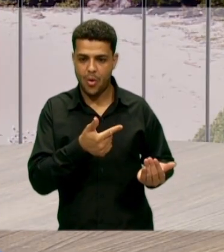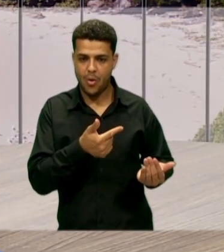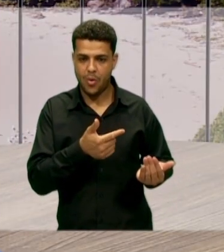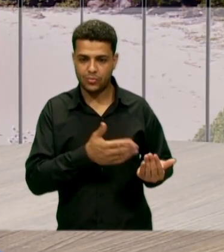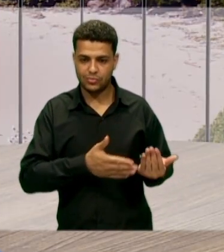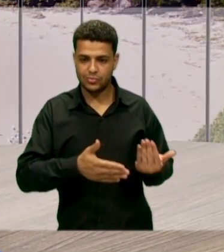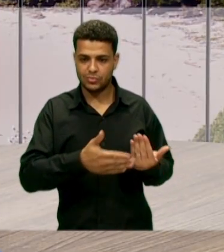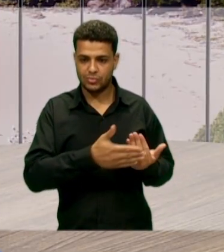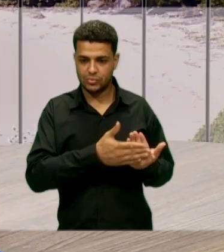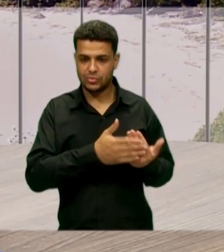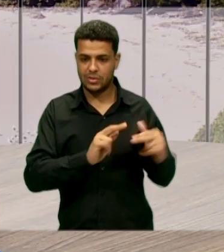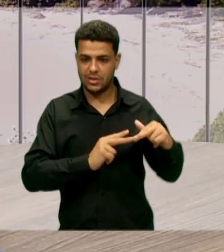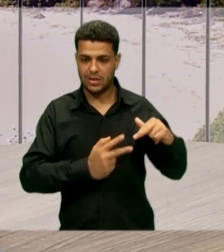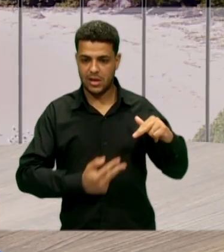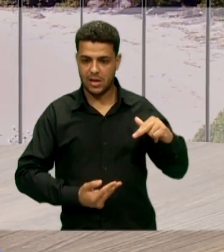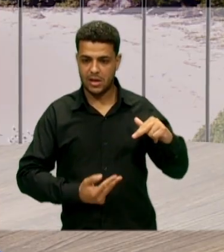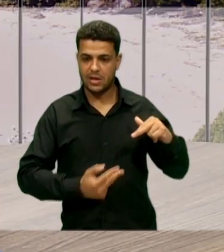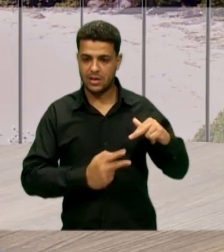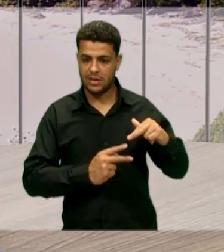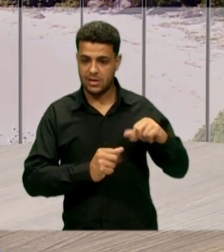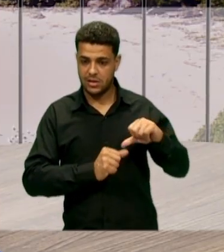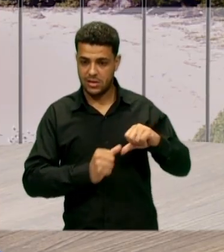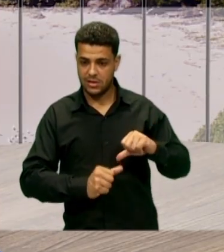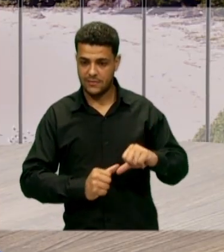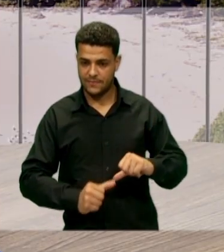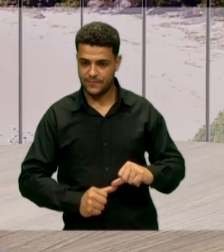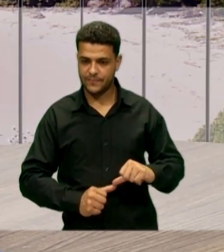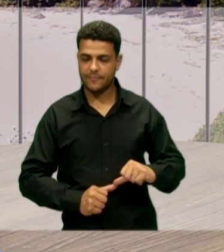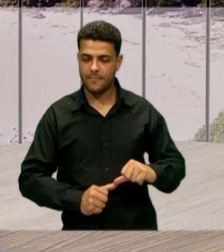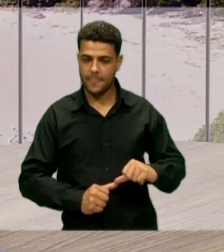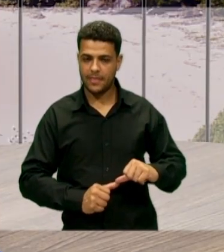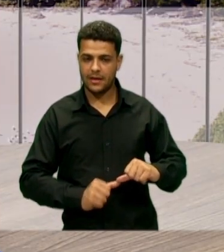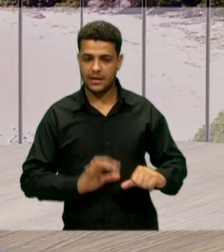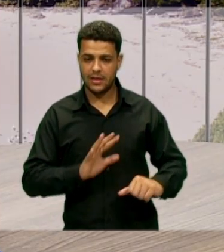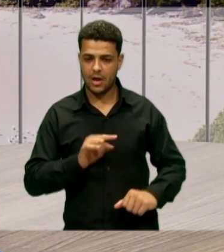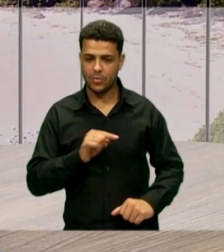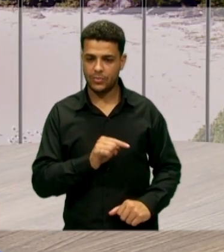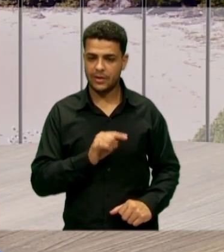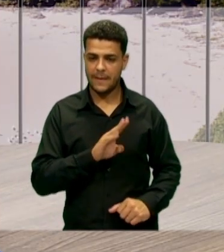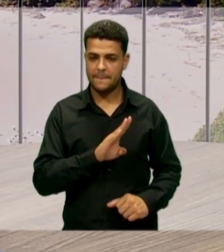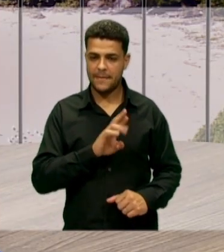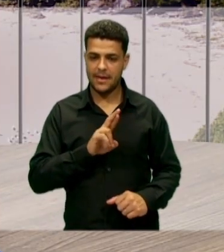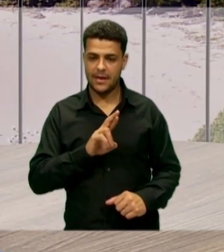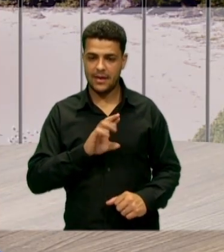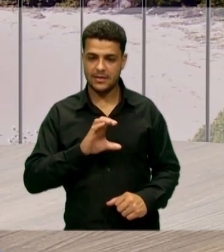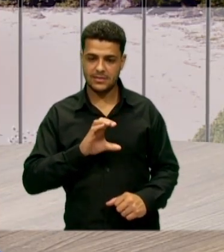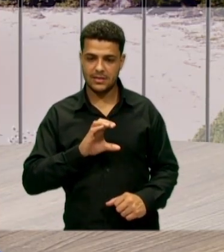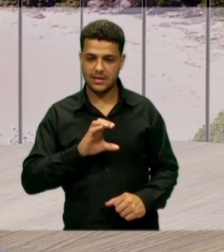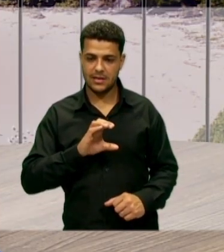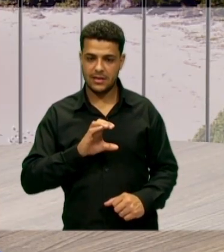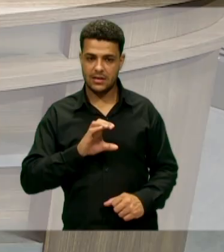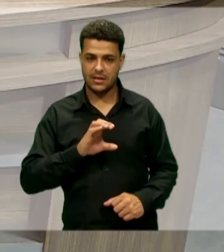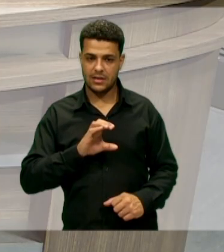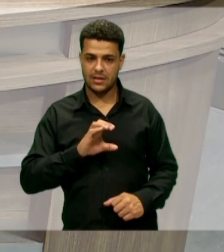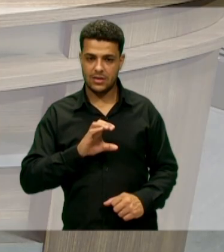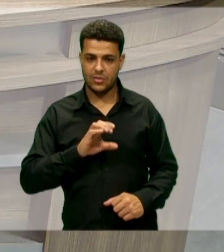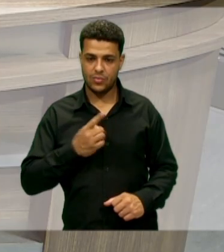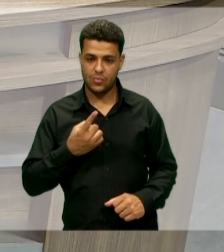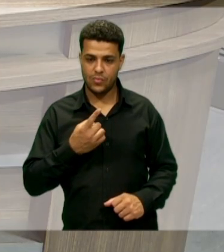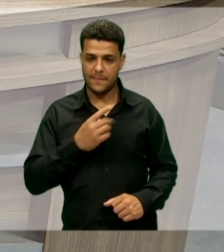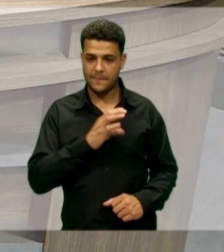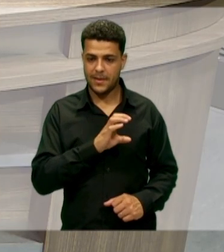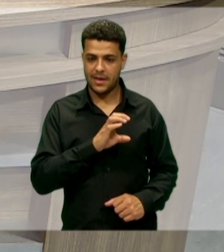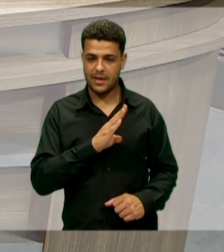via de mutação, de alteração genética, que é a via que a gente chama do BRCA1, BRCA2. E aí